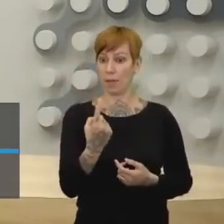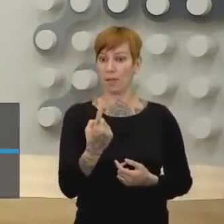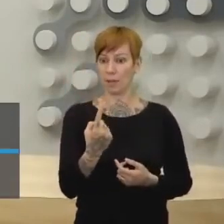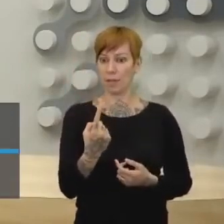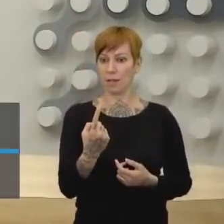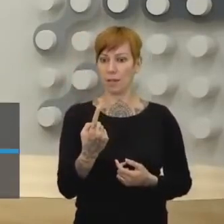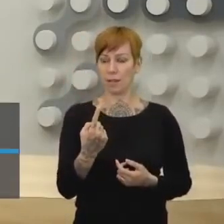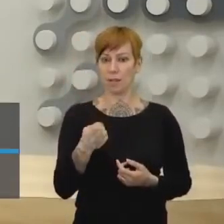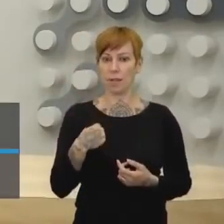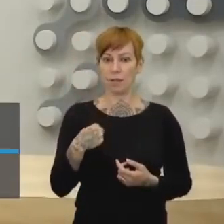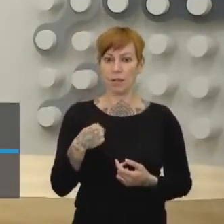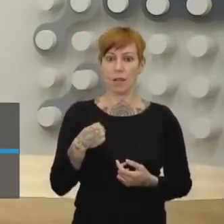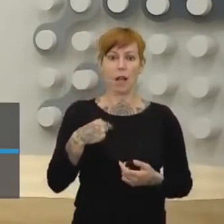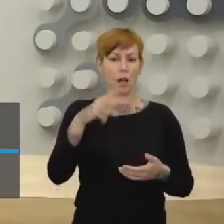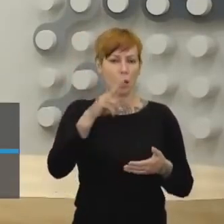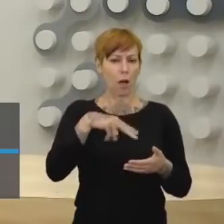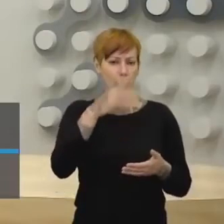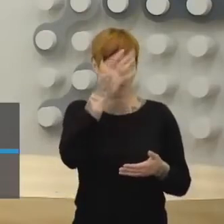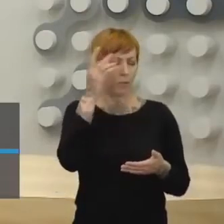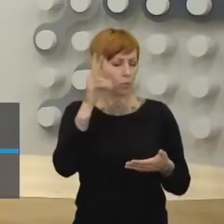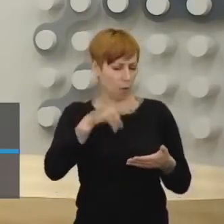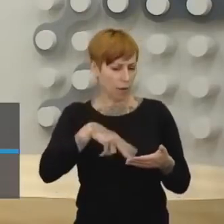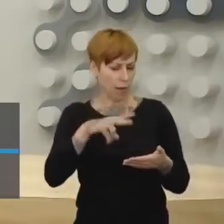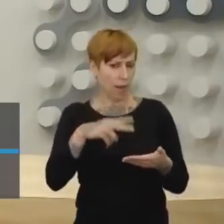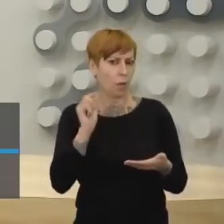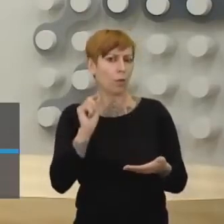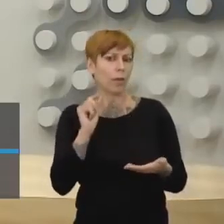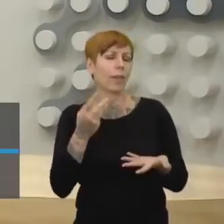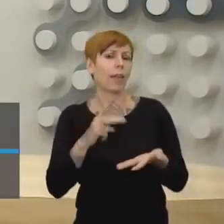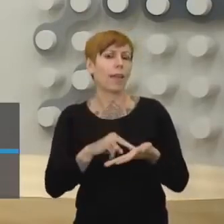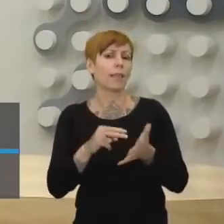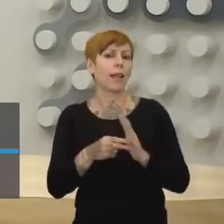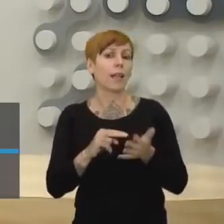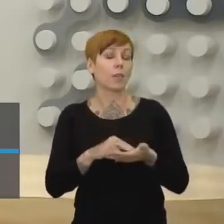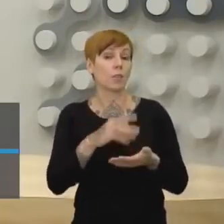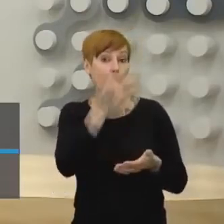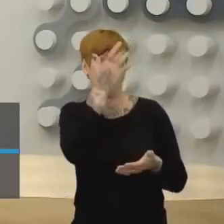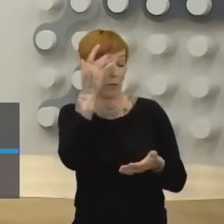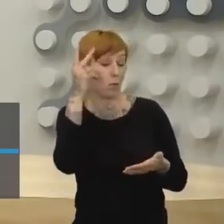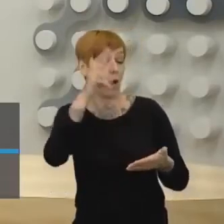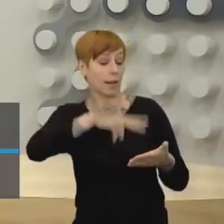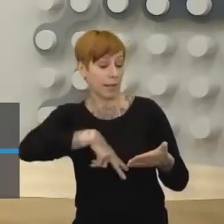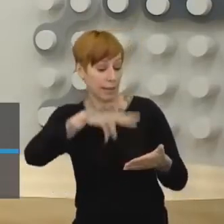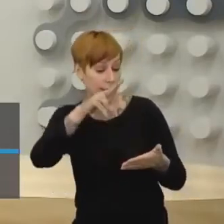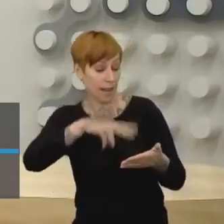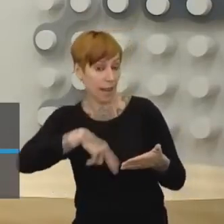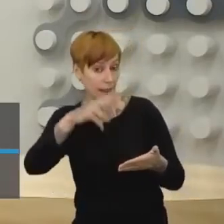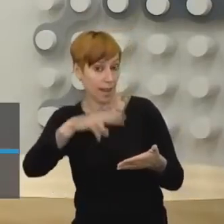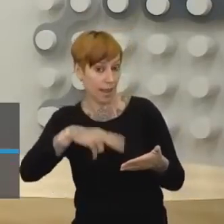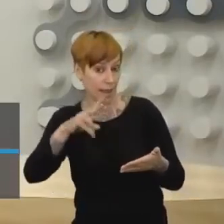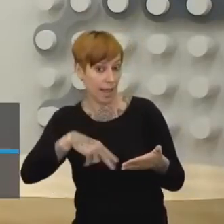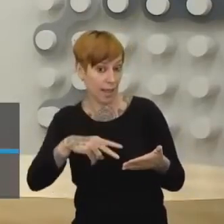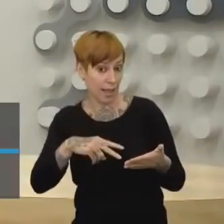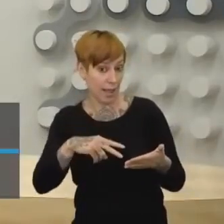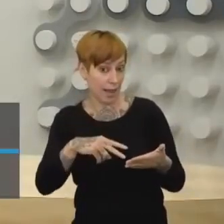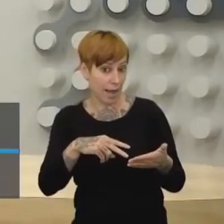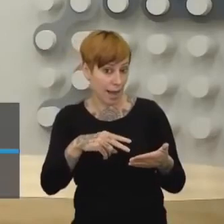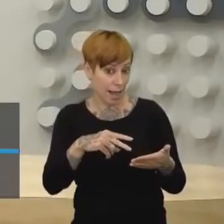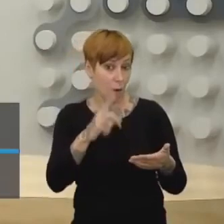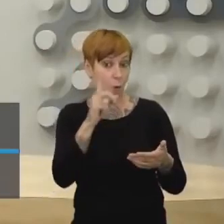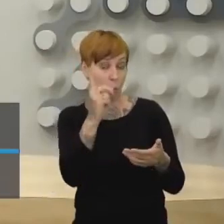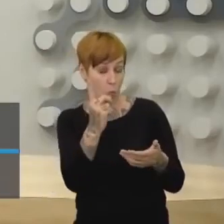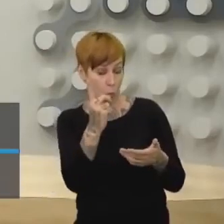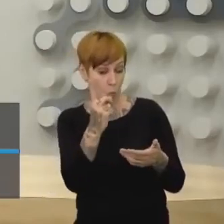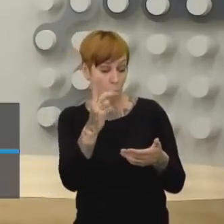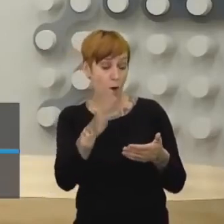considerado leitor, segundo a pesquisa, aquela pessoa que leu um livro há pelo menos 3 meses, nos últimos 3 meses,